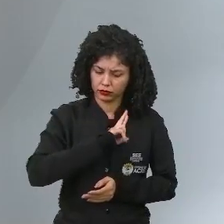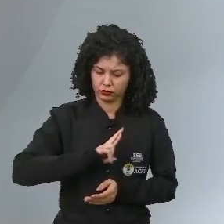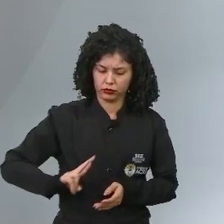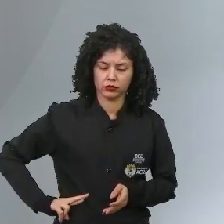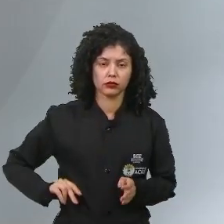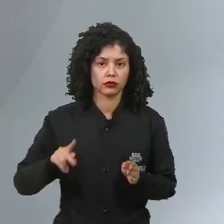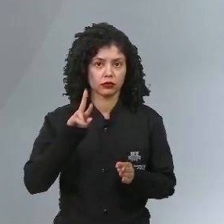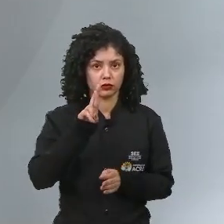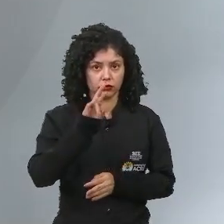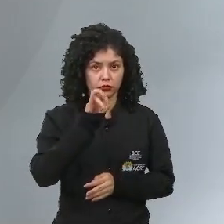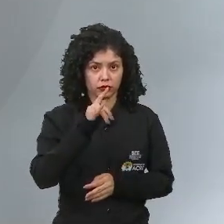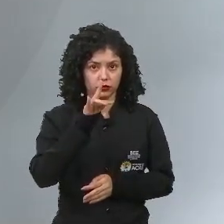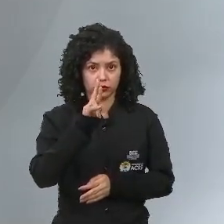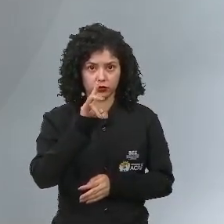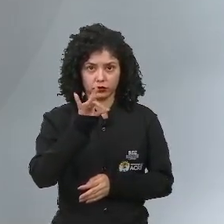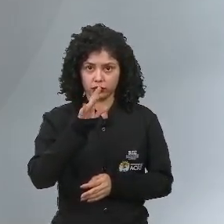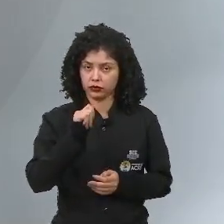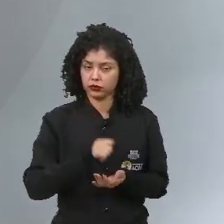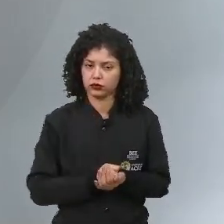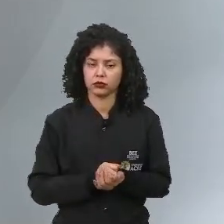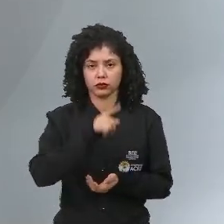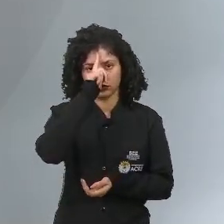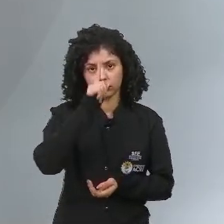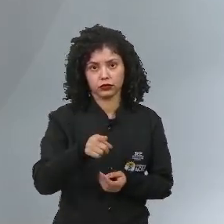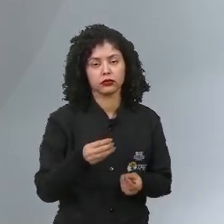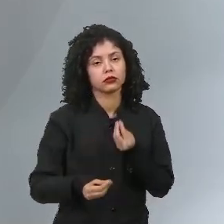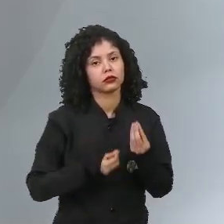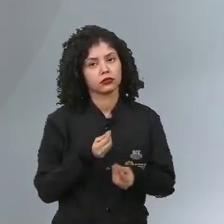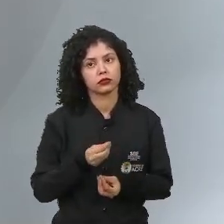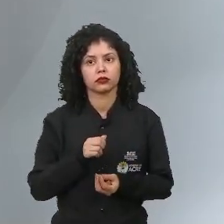principais líderes ali o Tiradentes, que